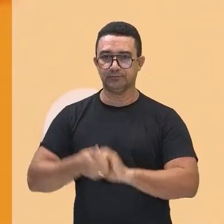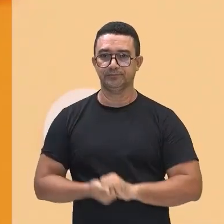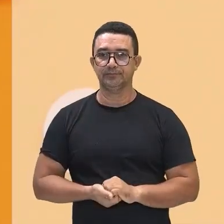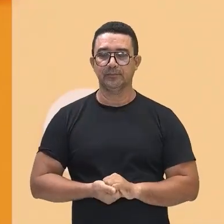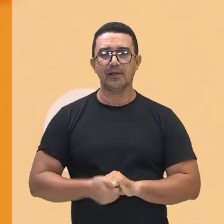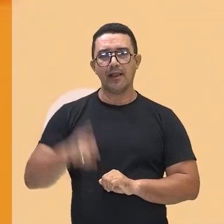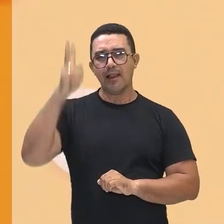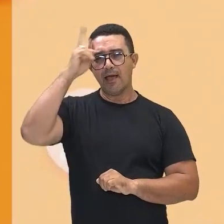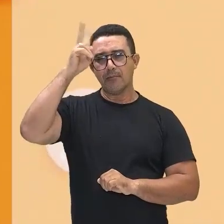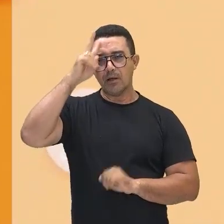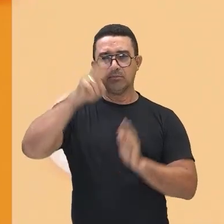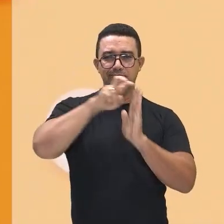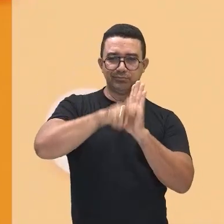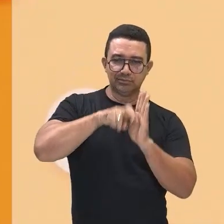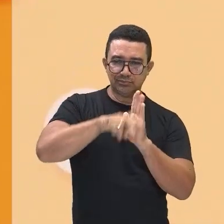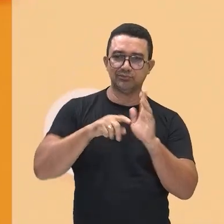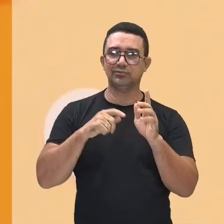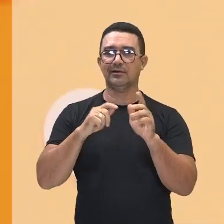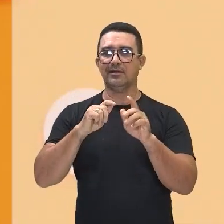parte do agronegócio, das